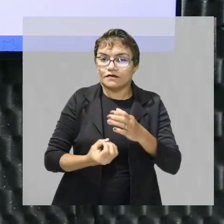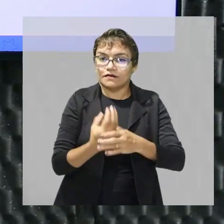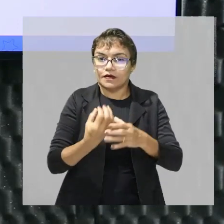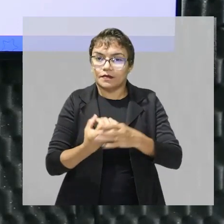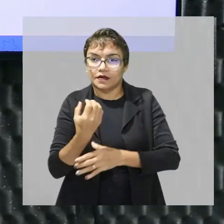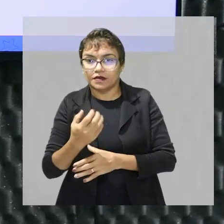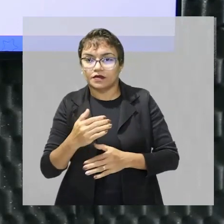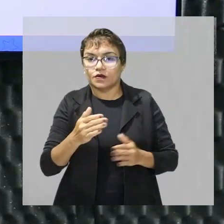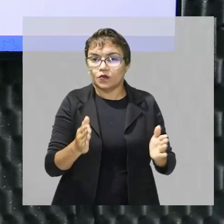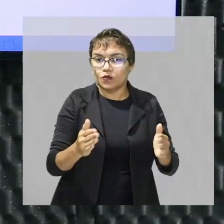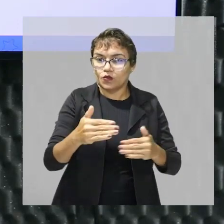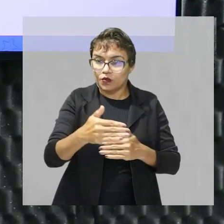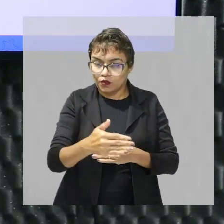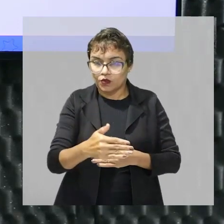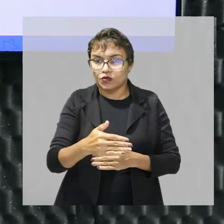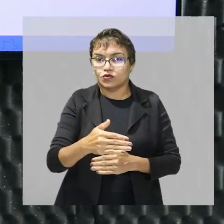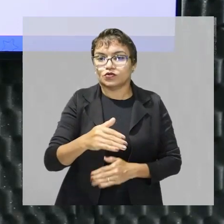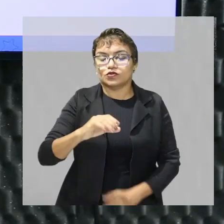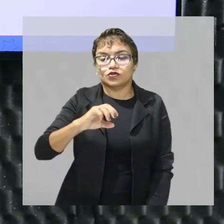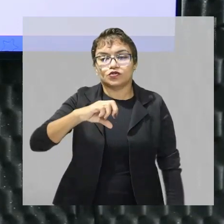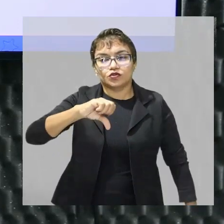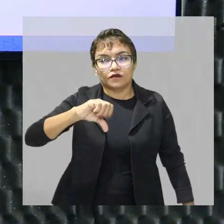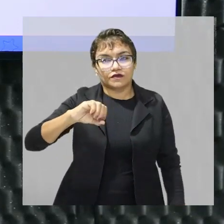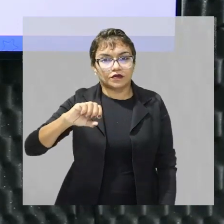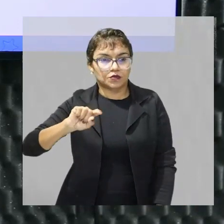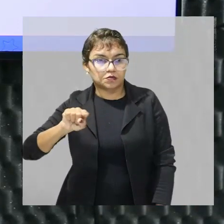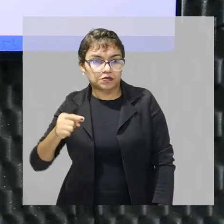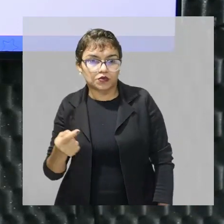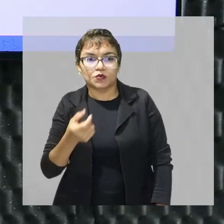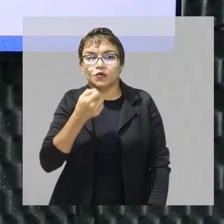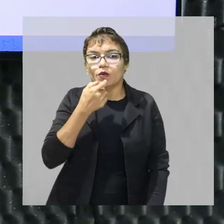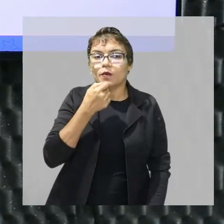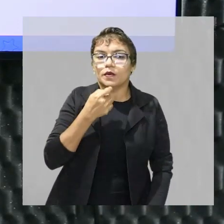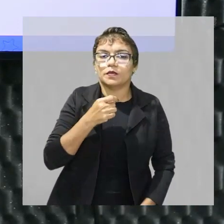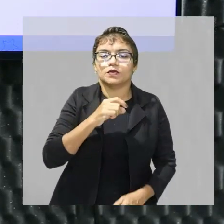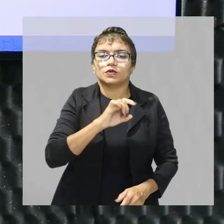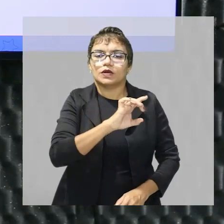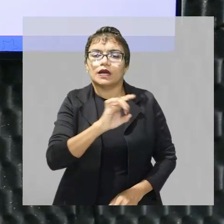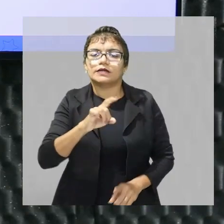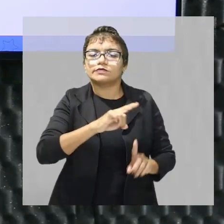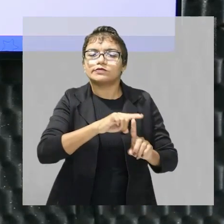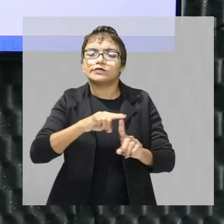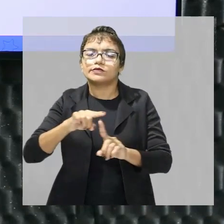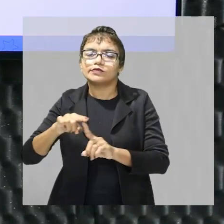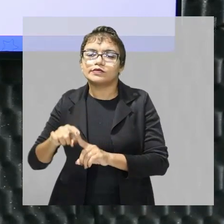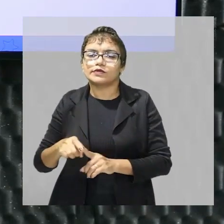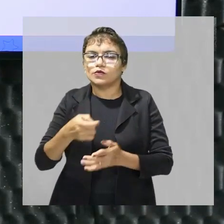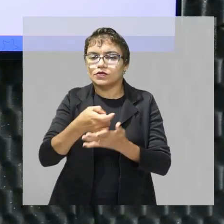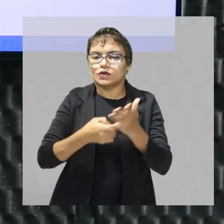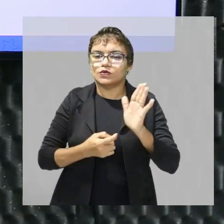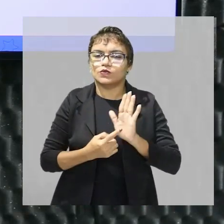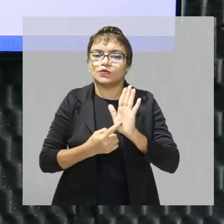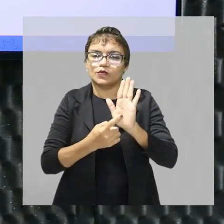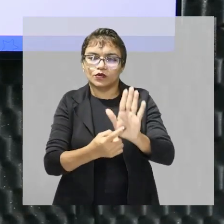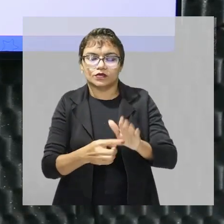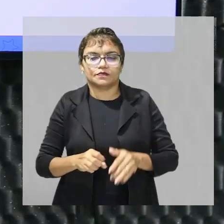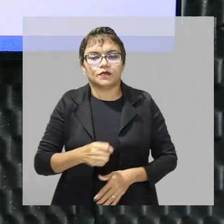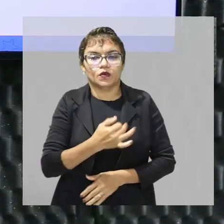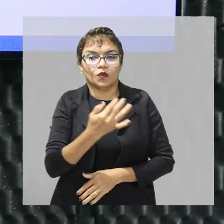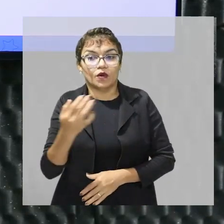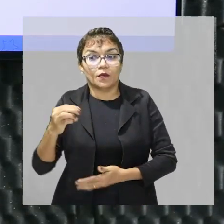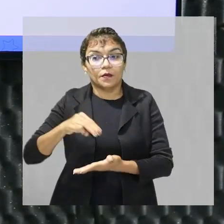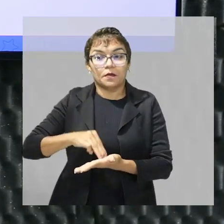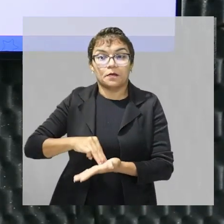mil comprimidos, de acordo com as especificações do texto, ok? Qual é a massa do